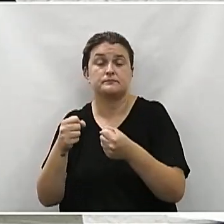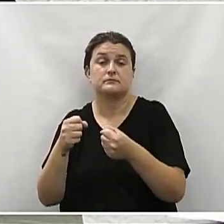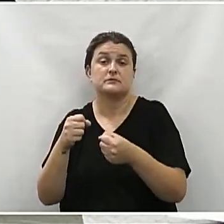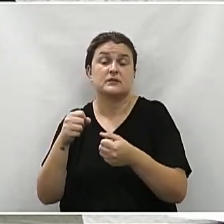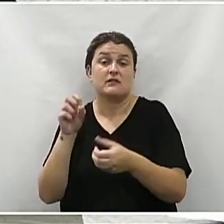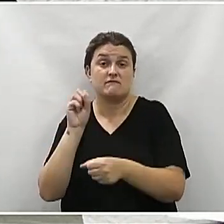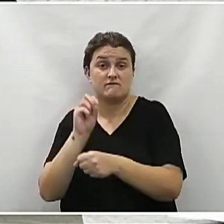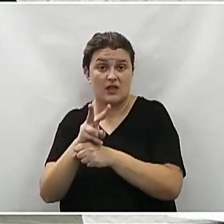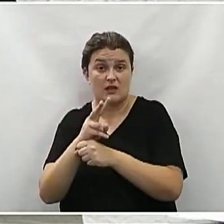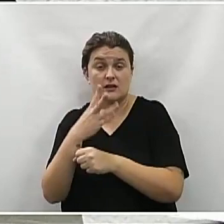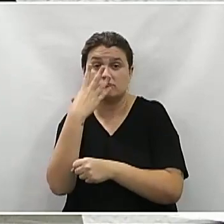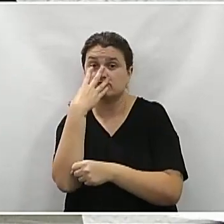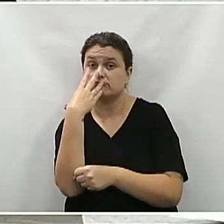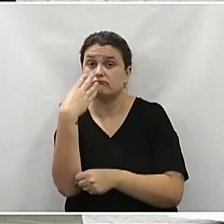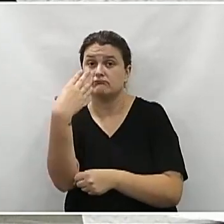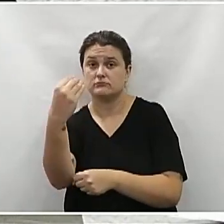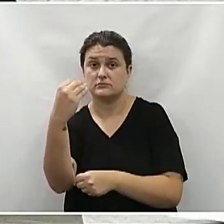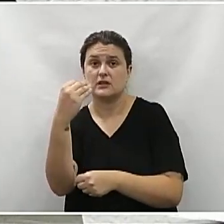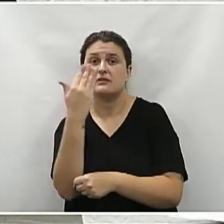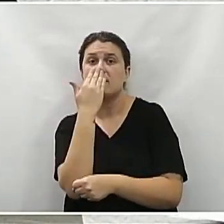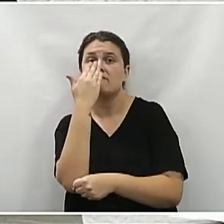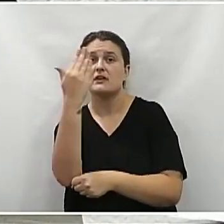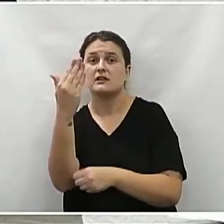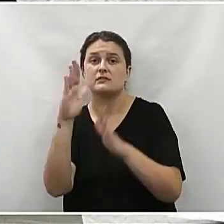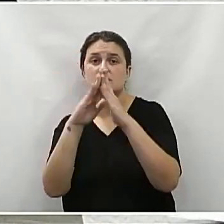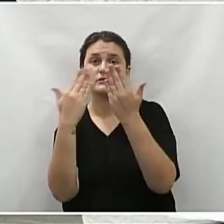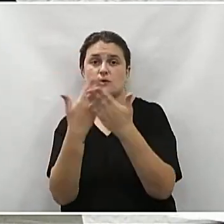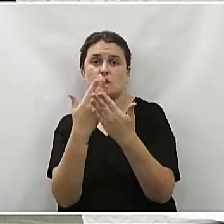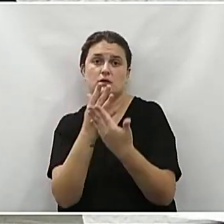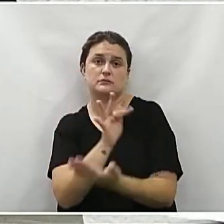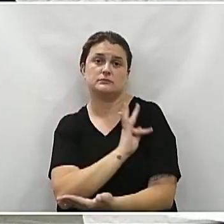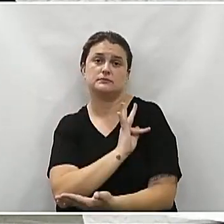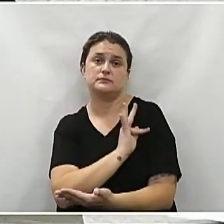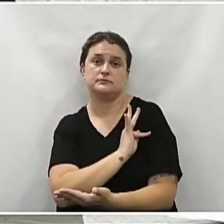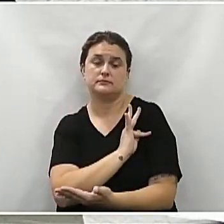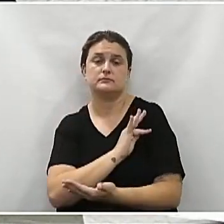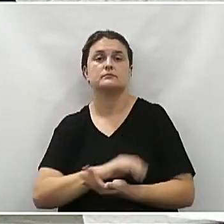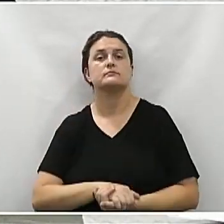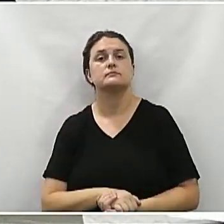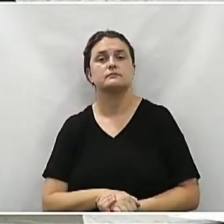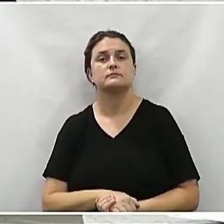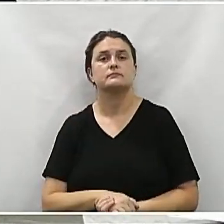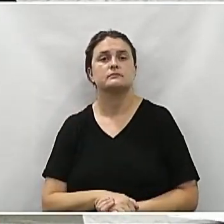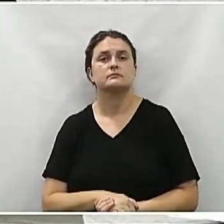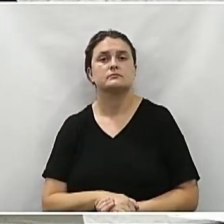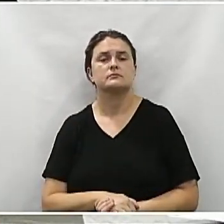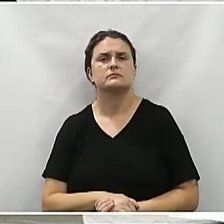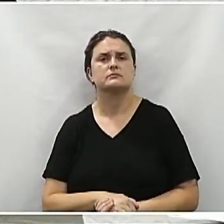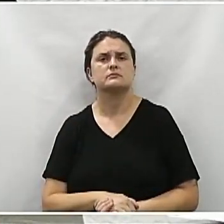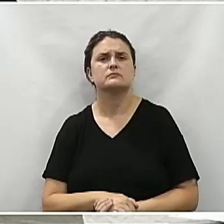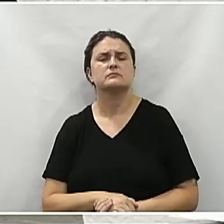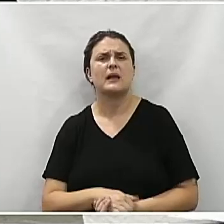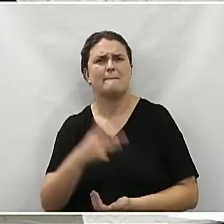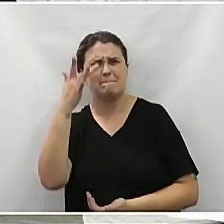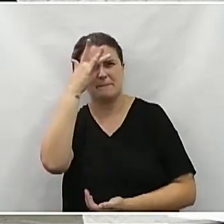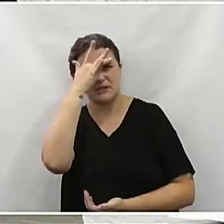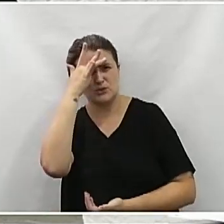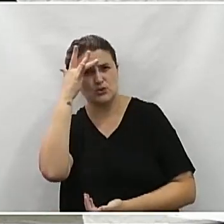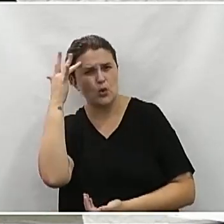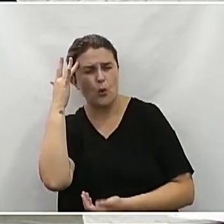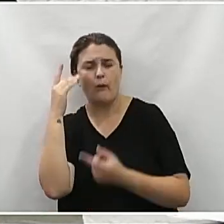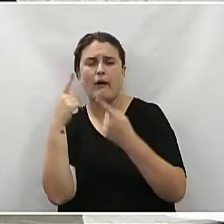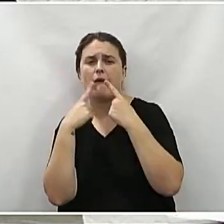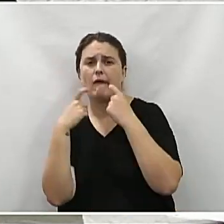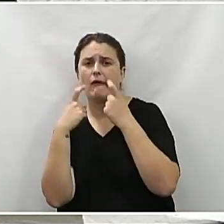escolar na saída do Colégio Estadual Túlio de França, na rua Nossa Senhora do Rocio. Justificativa. Nosso mandato foi procurado